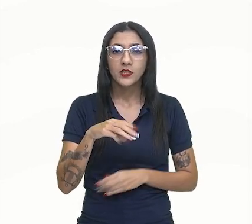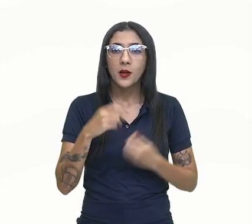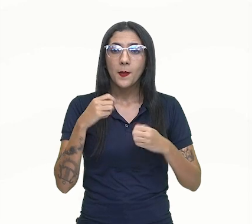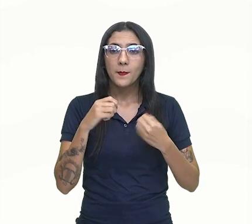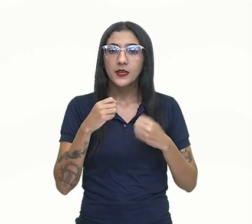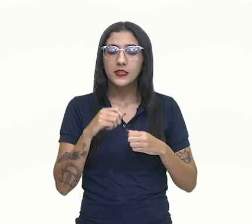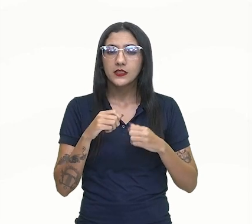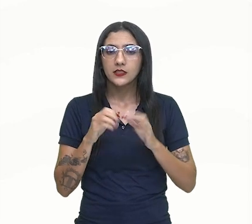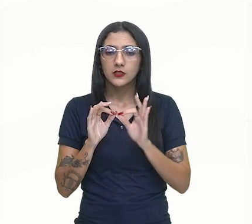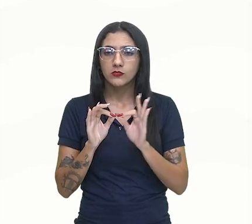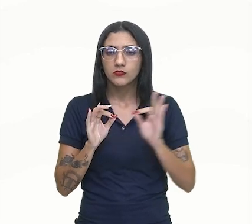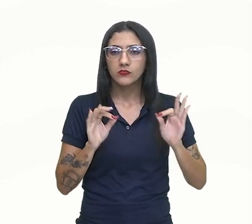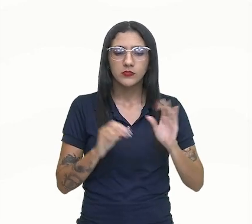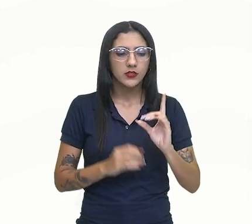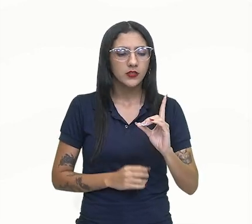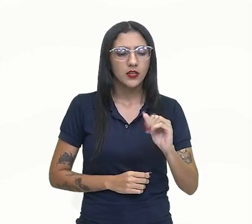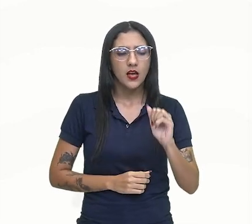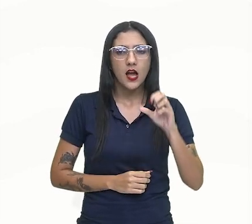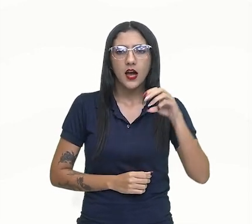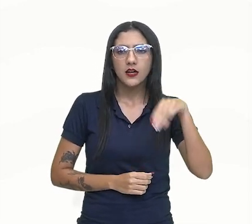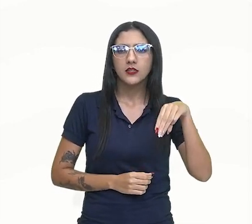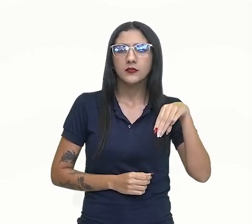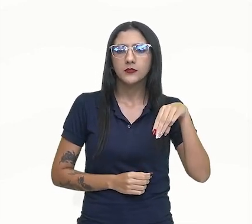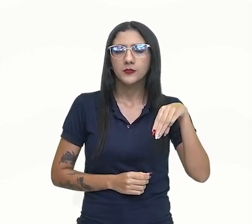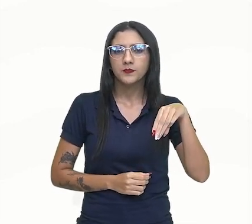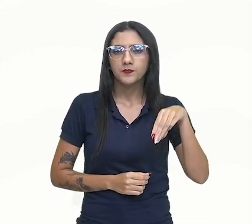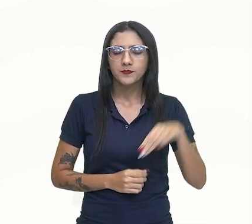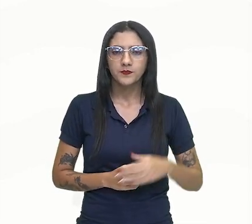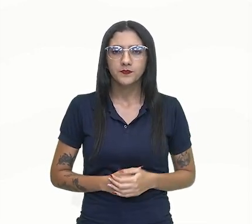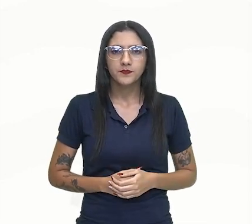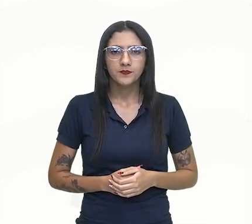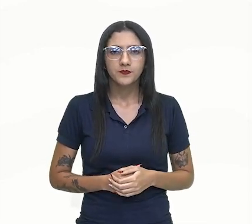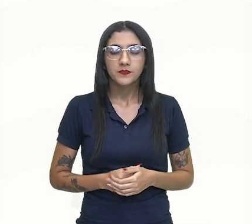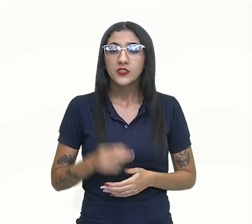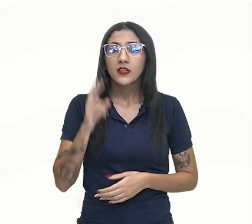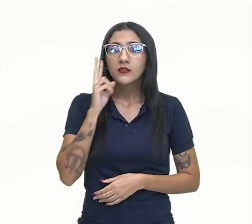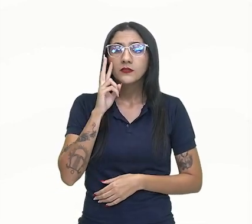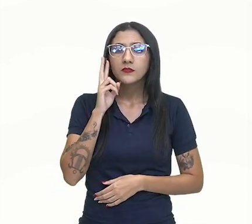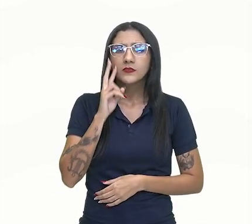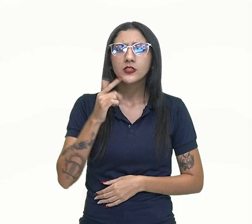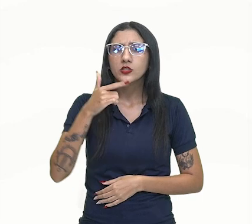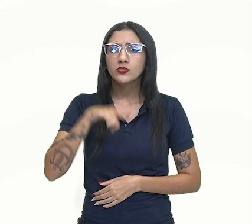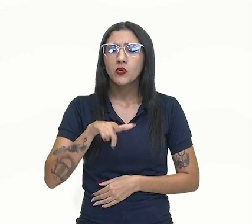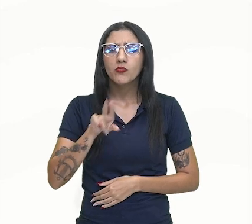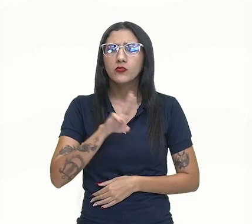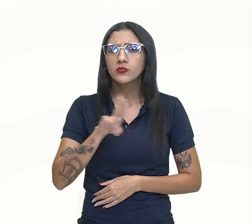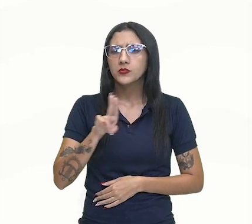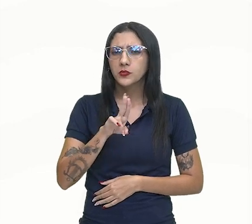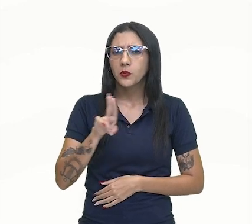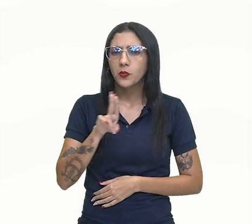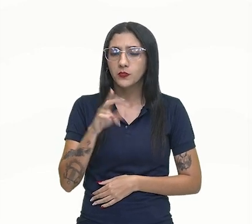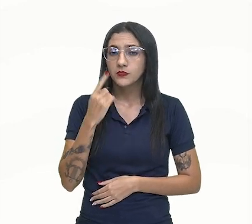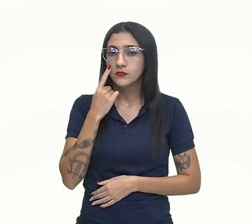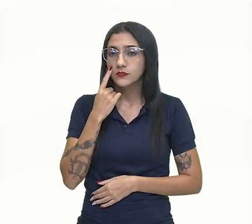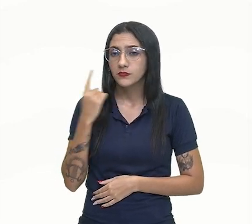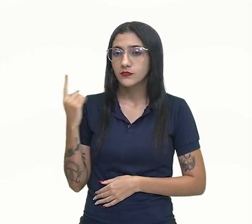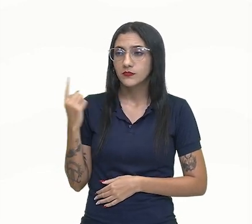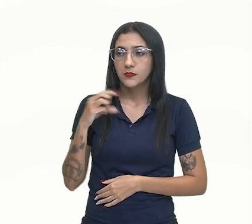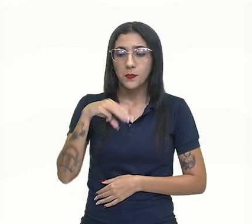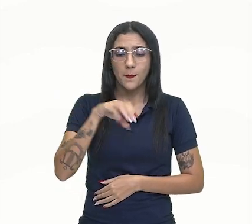vir para decâmetro. Então, vamos lá relembrar esses nomezinhos aqui. Olha só, aqui é o